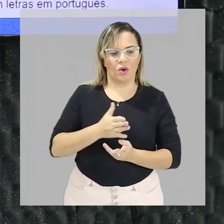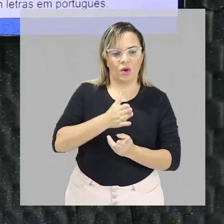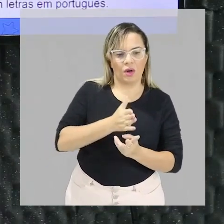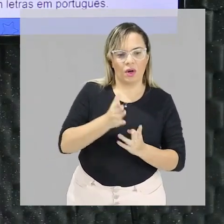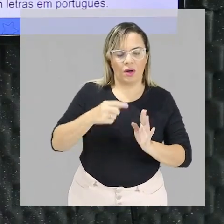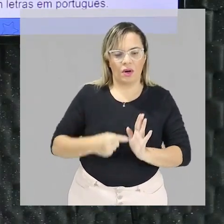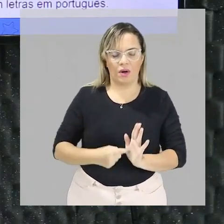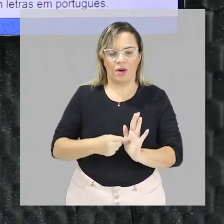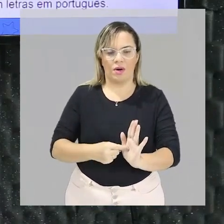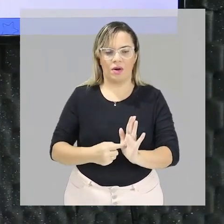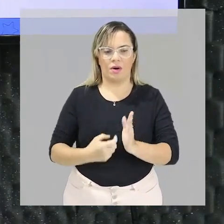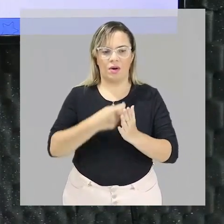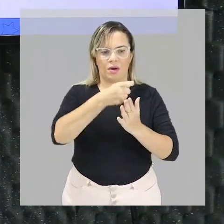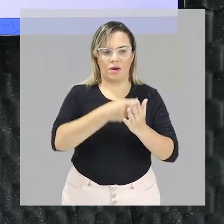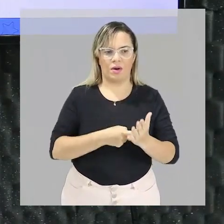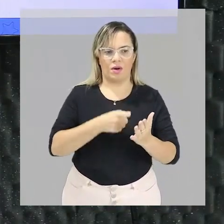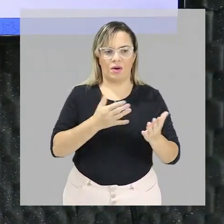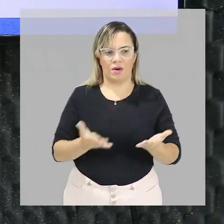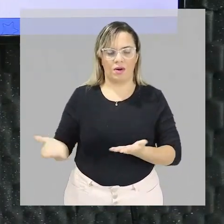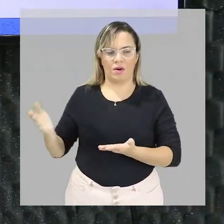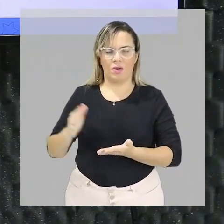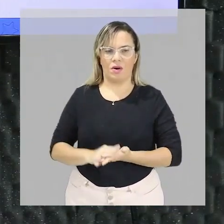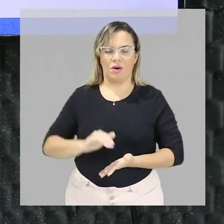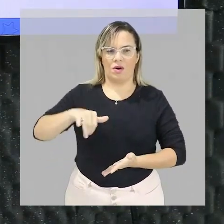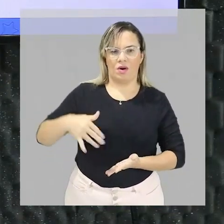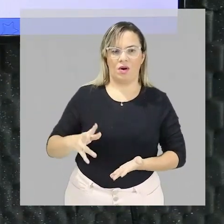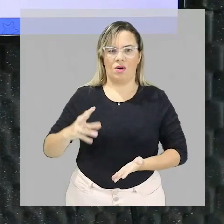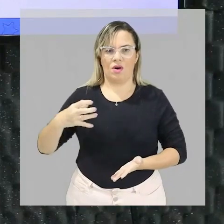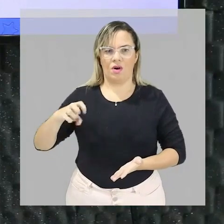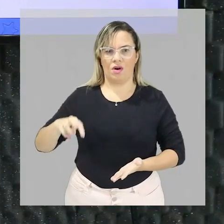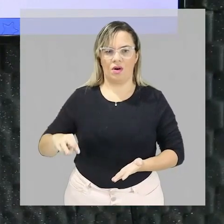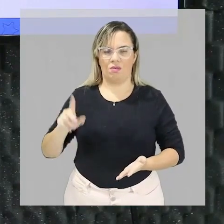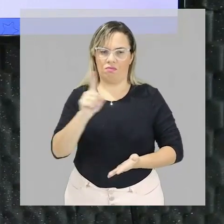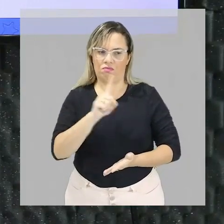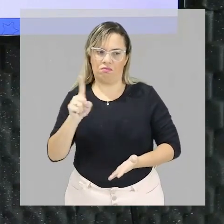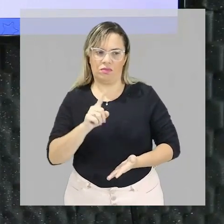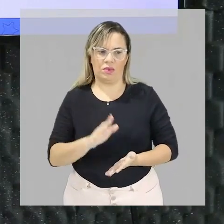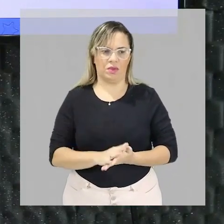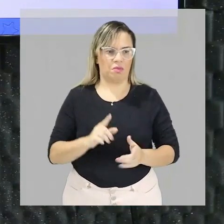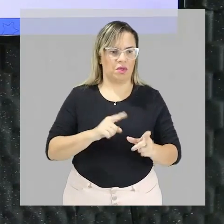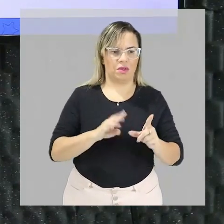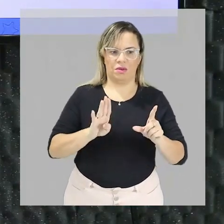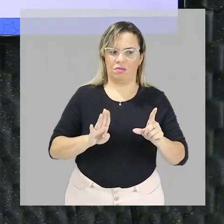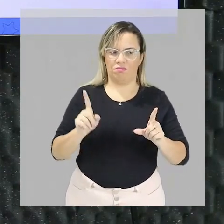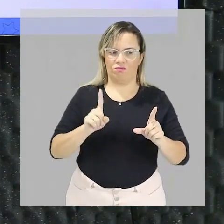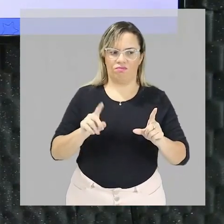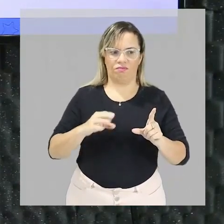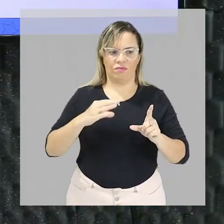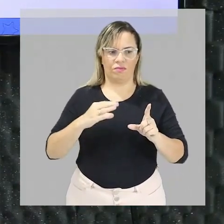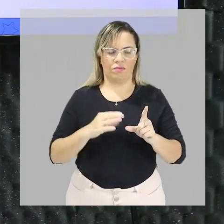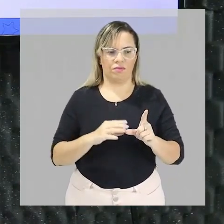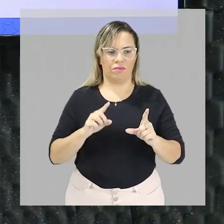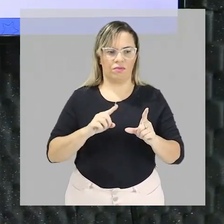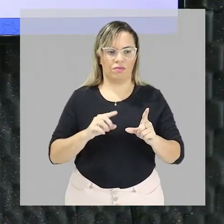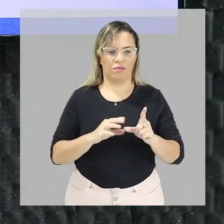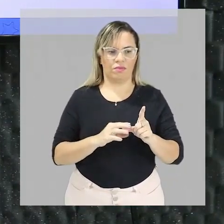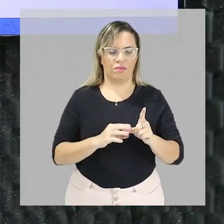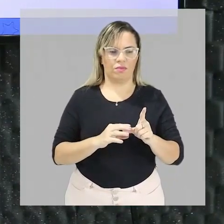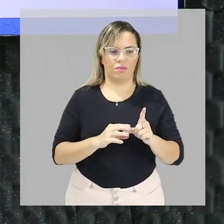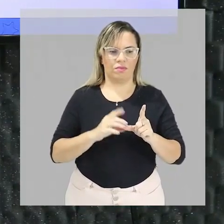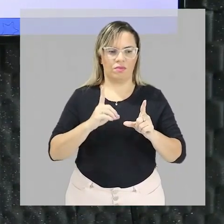apresentar no texto, foi a Jovem Guarda, não, porque ela não fez música de protesto. Nem o samba-canção, nem o brega, nem o